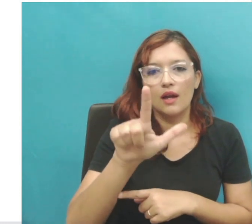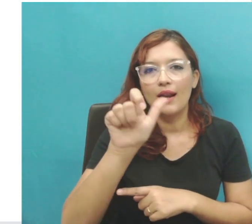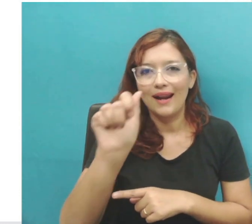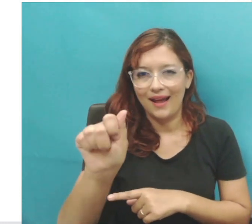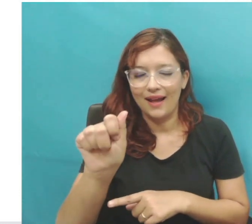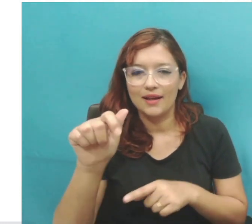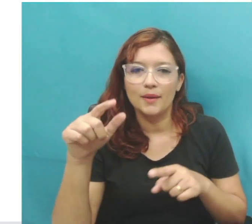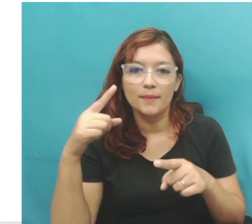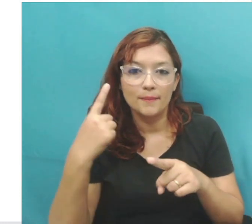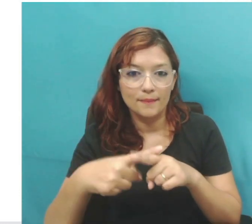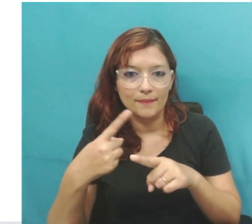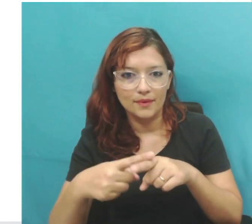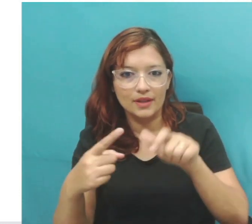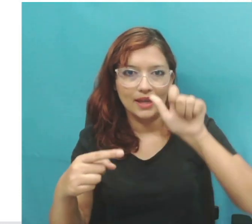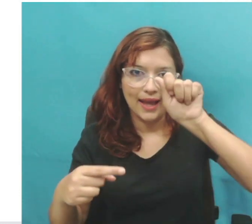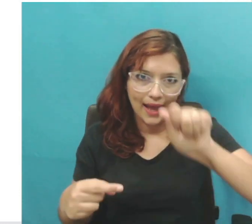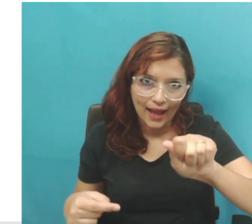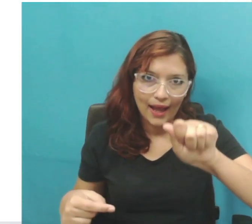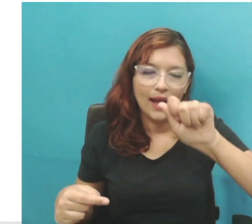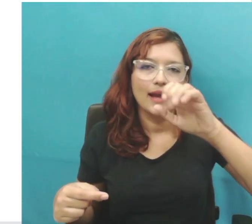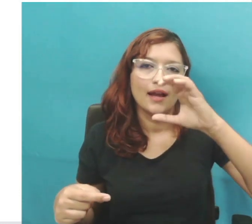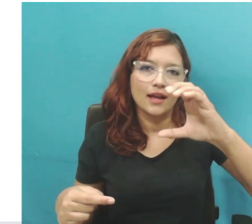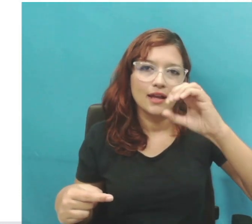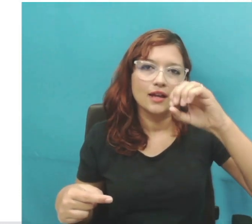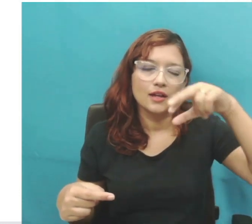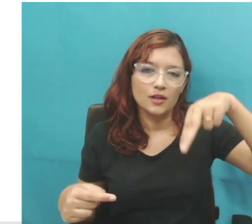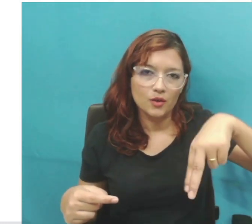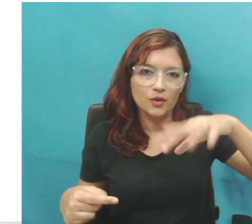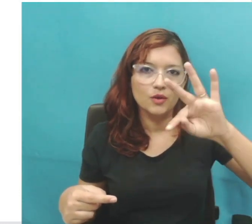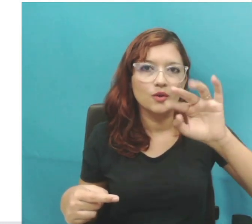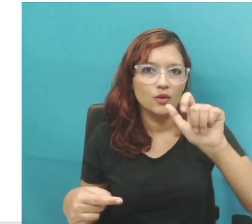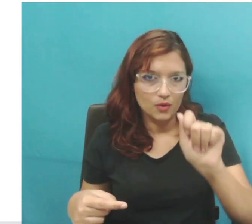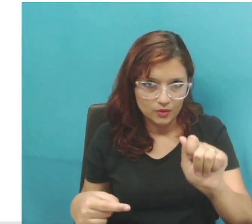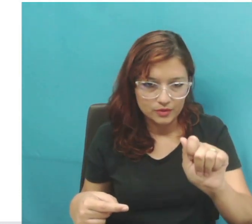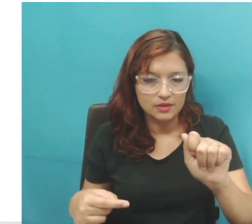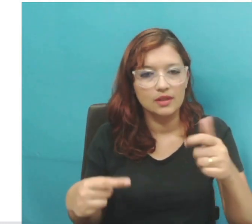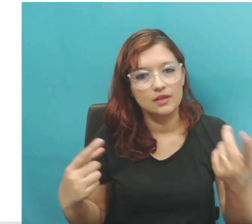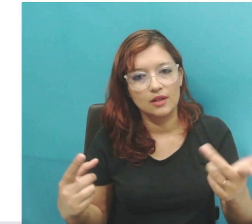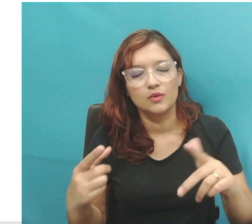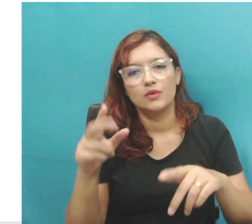eu vou substituir por lá. Porque é a